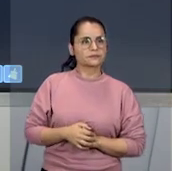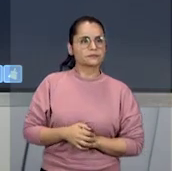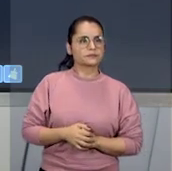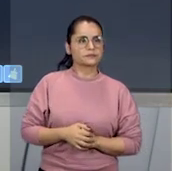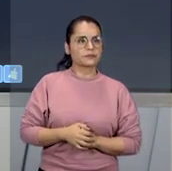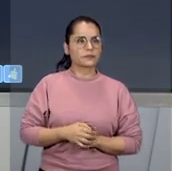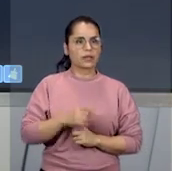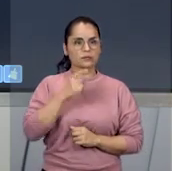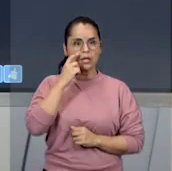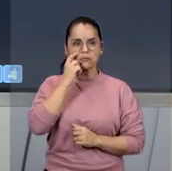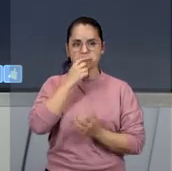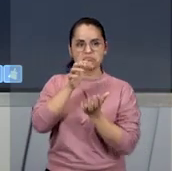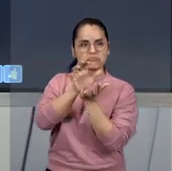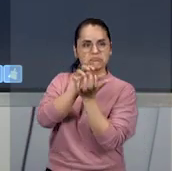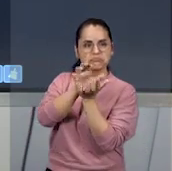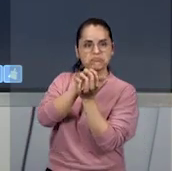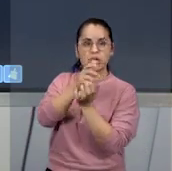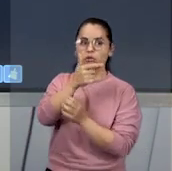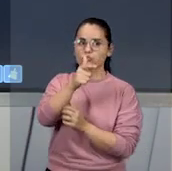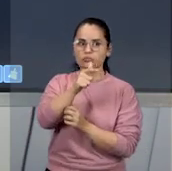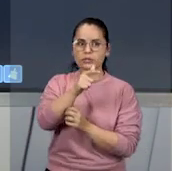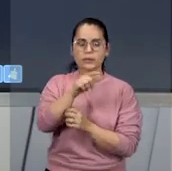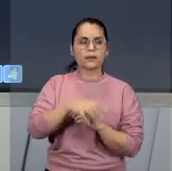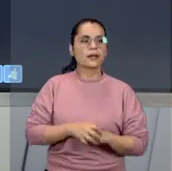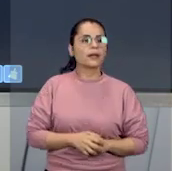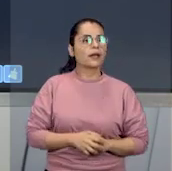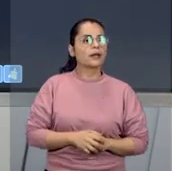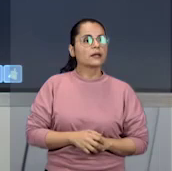a mandíbula, tá? E possuem boca circular.